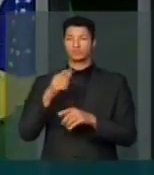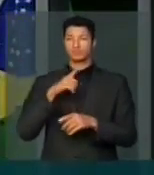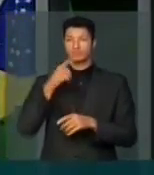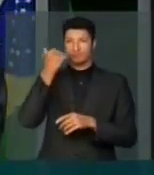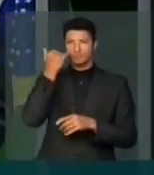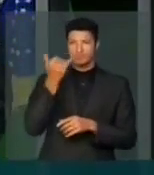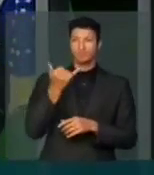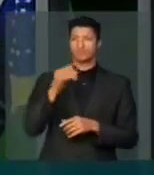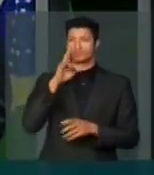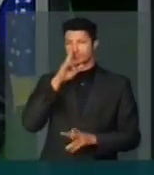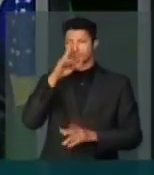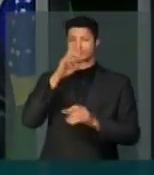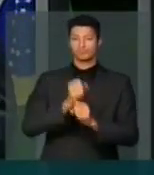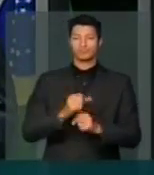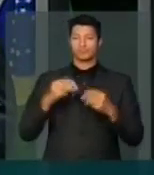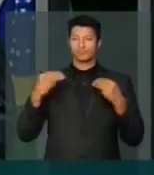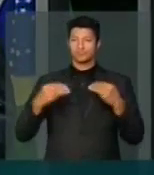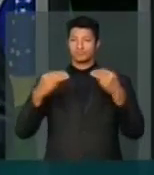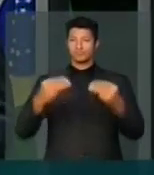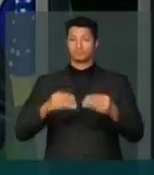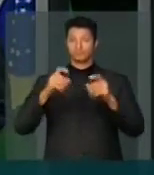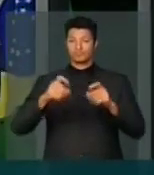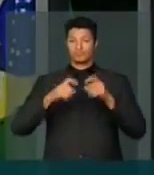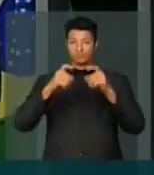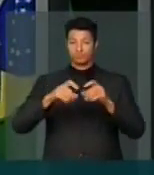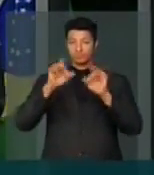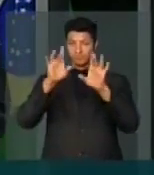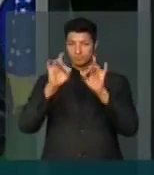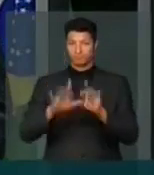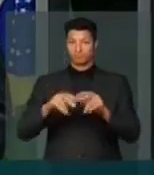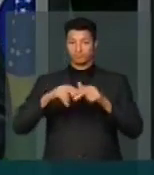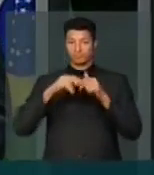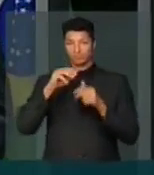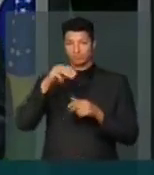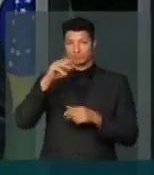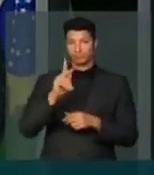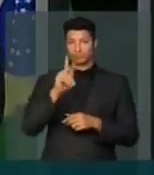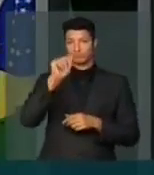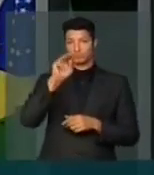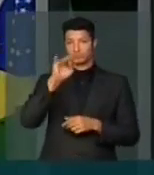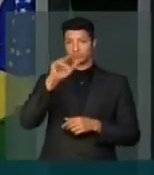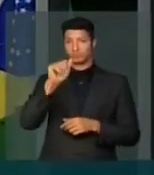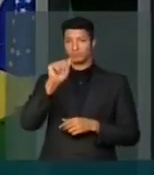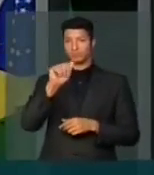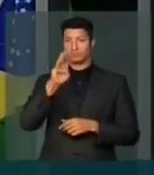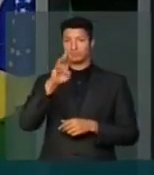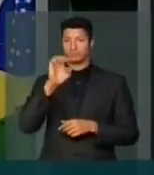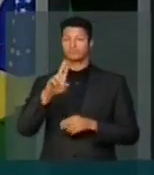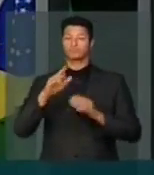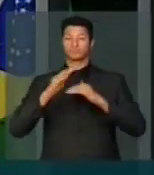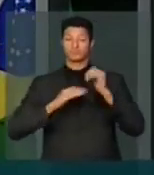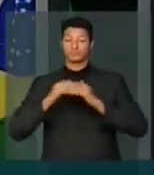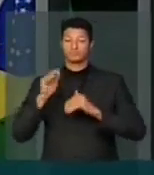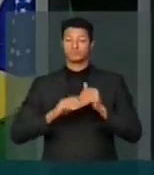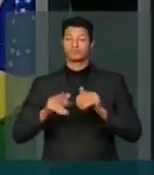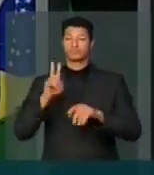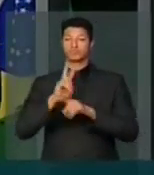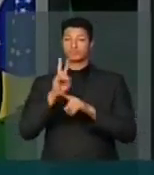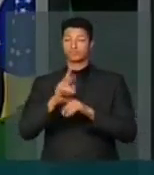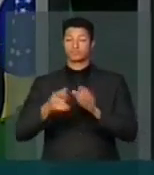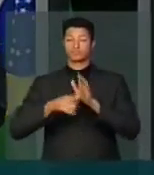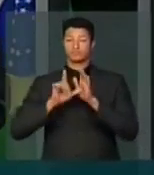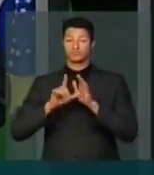intenção muito forte do Ministério da Agricultura, especialmente da ministra Cátia Abreu, na mitigação e na